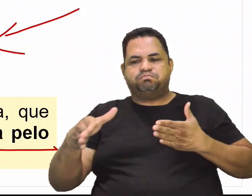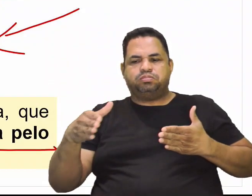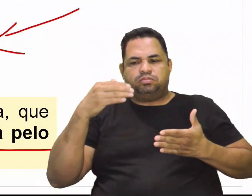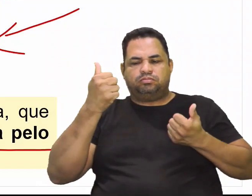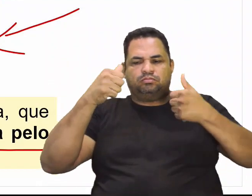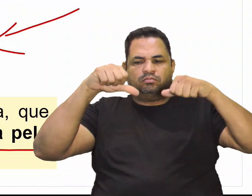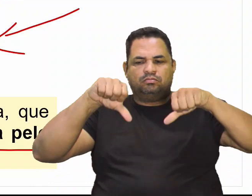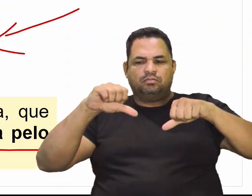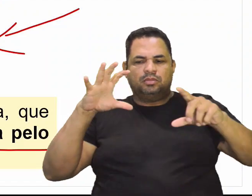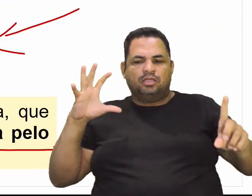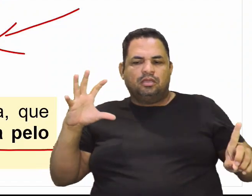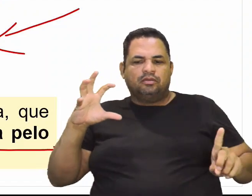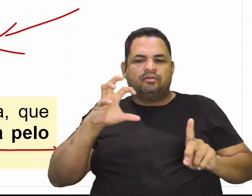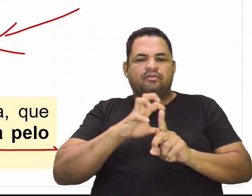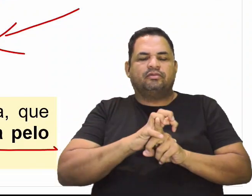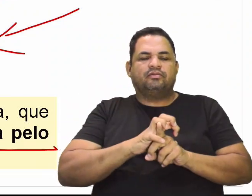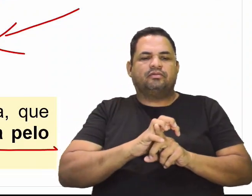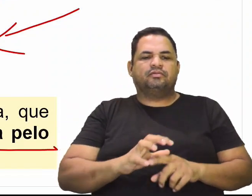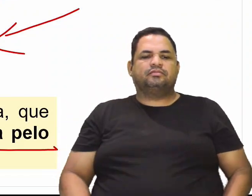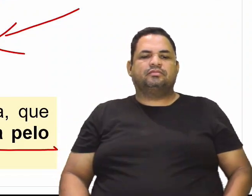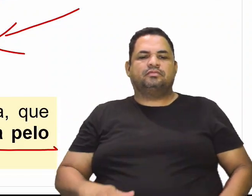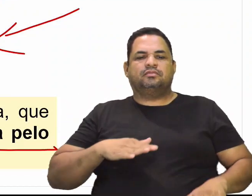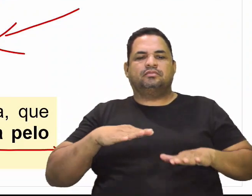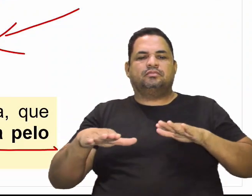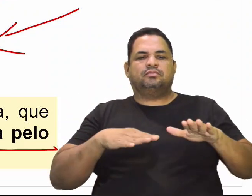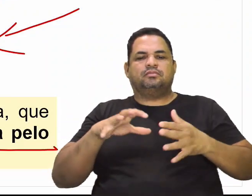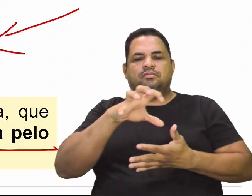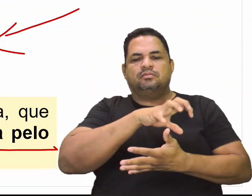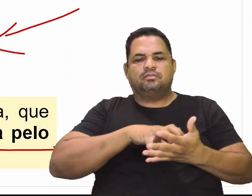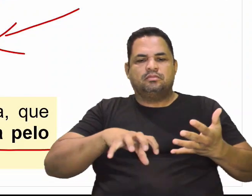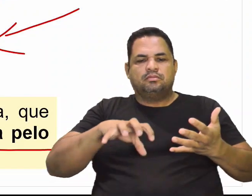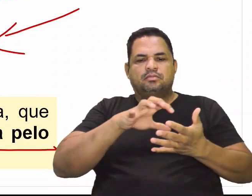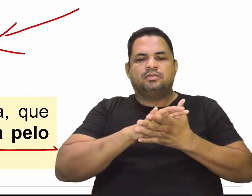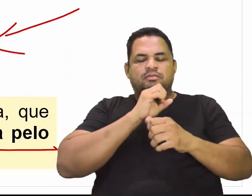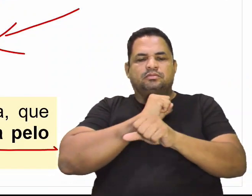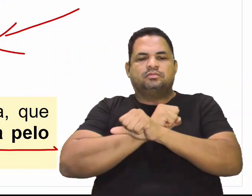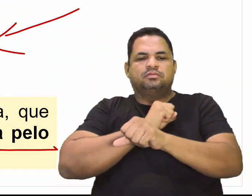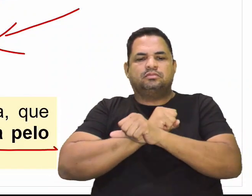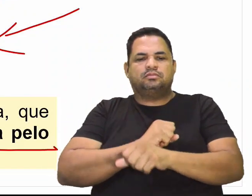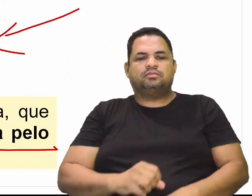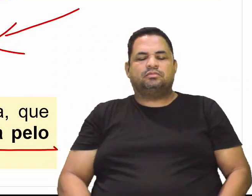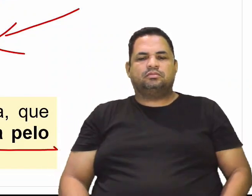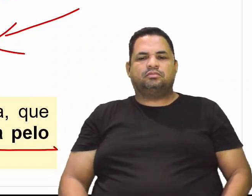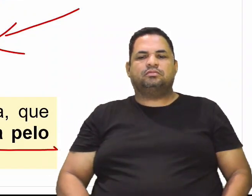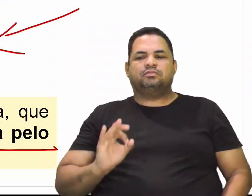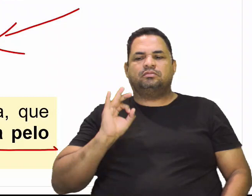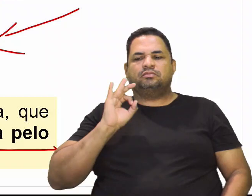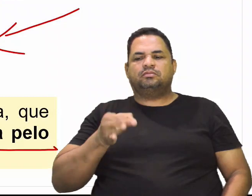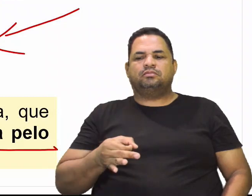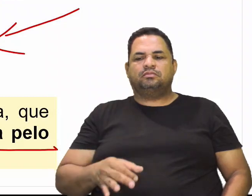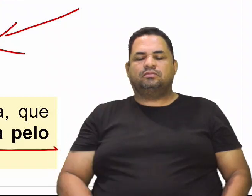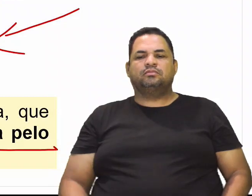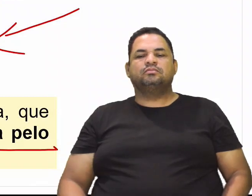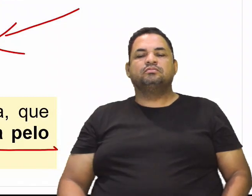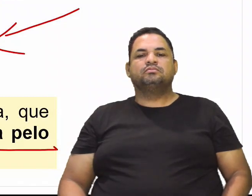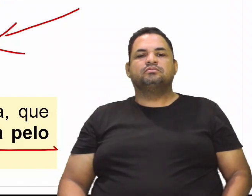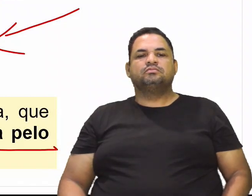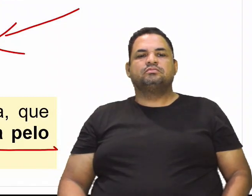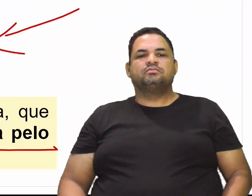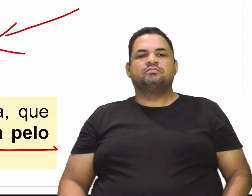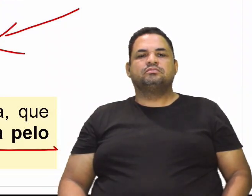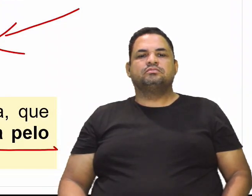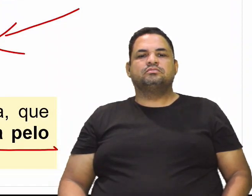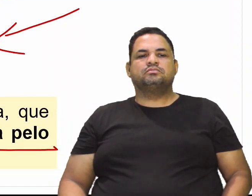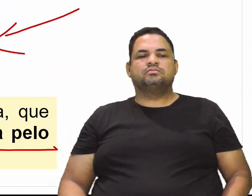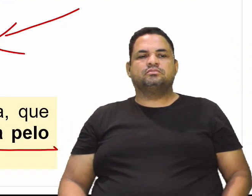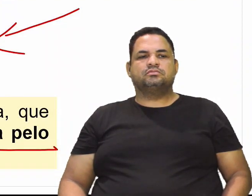pela invasão escrava, pelo um movimento pela revolta escrava. Certo? Com isso, ele